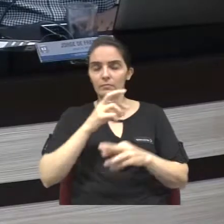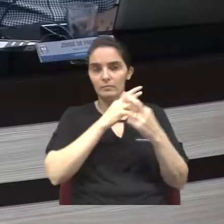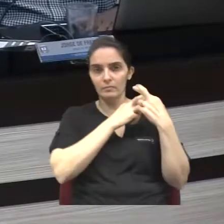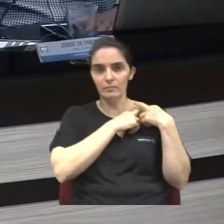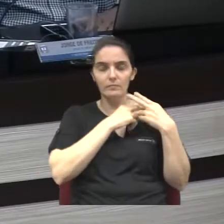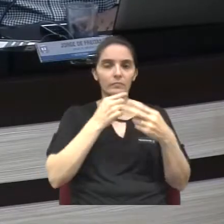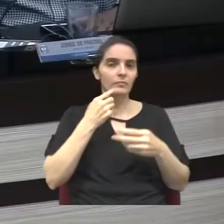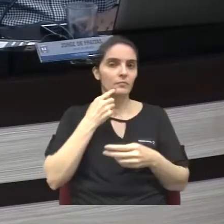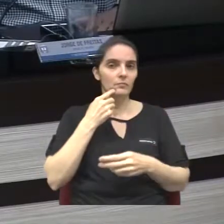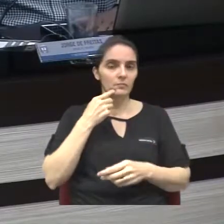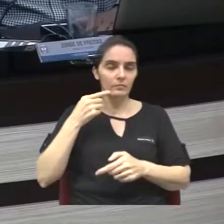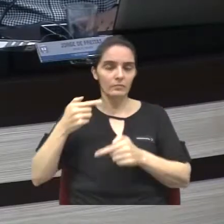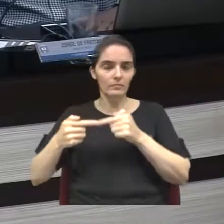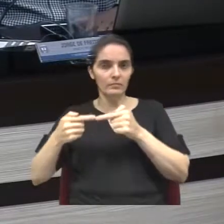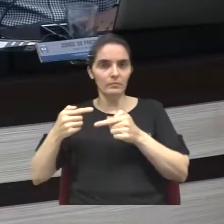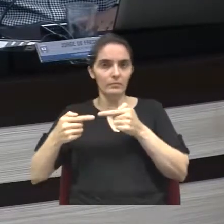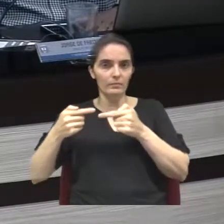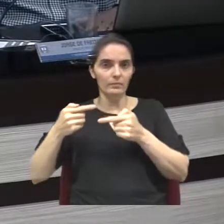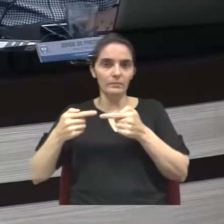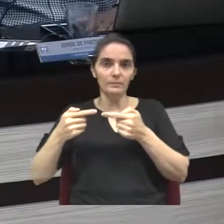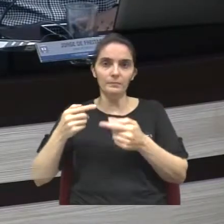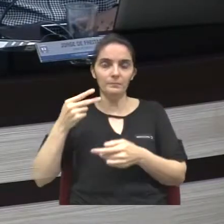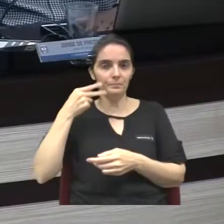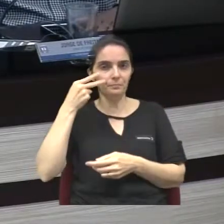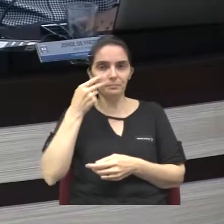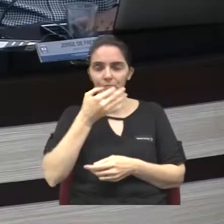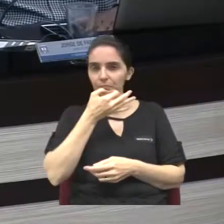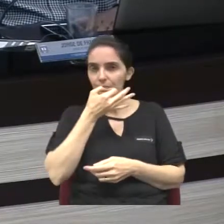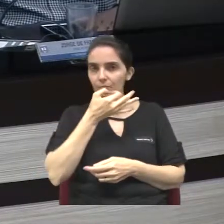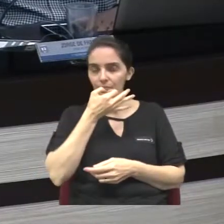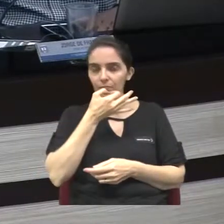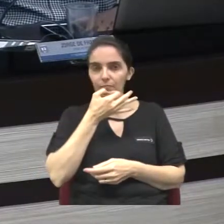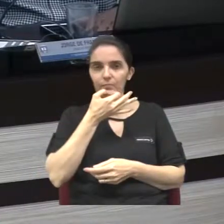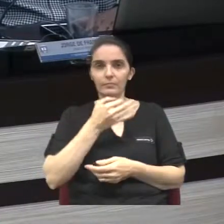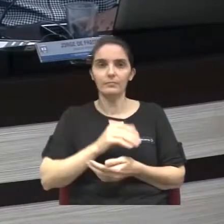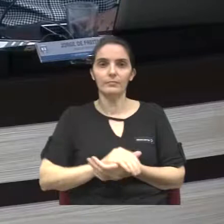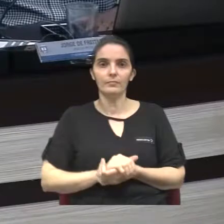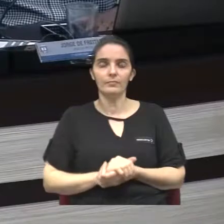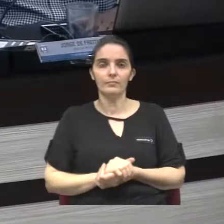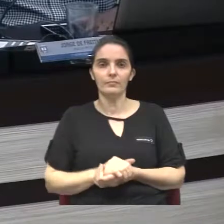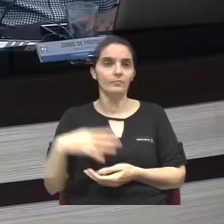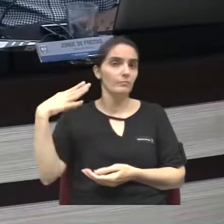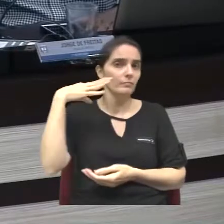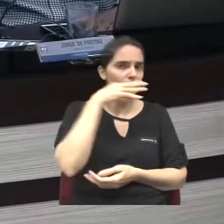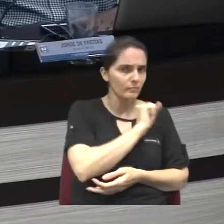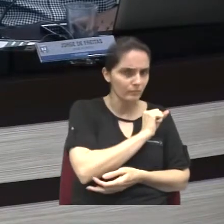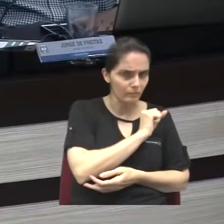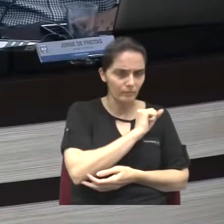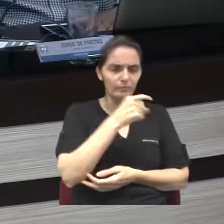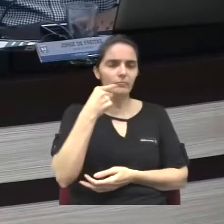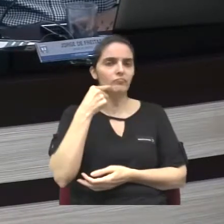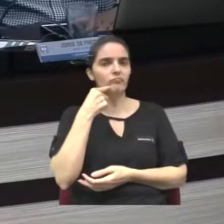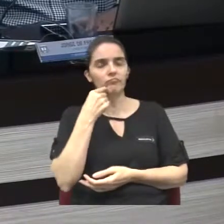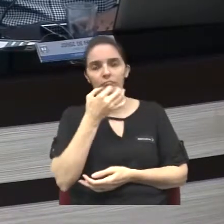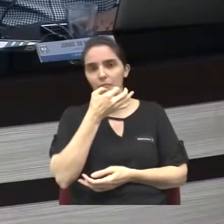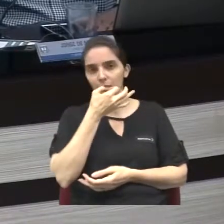437 barra 2019 está em discussão, com o vereador deseja discutir o requerimento. Rapidamente, senhor presidente. Pode discutir o requerimento, vereador Cleiton Silva.